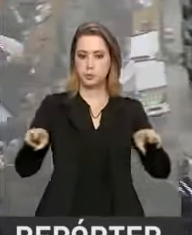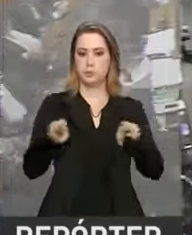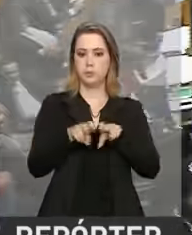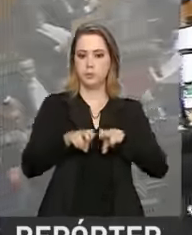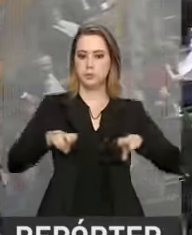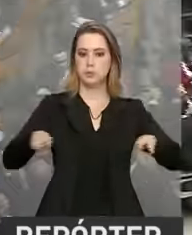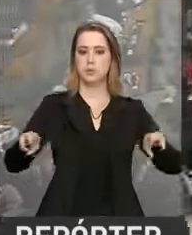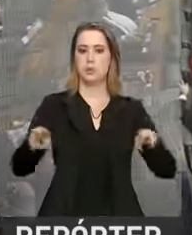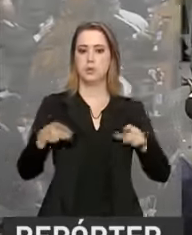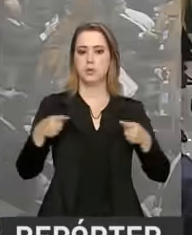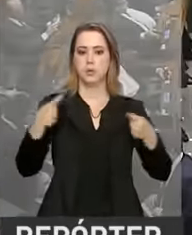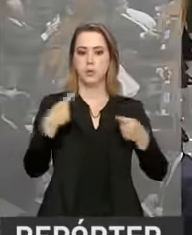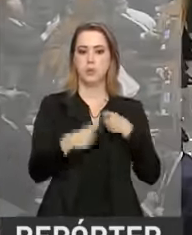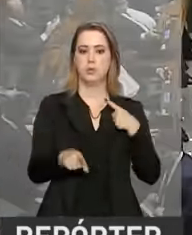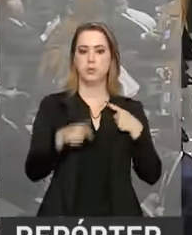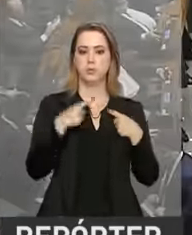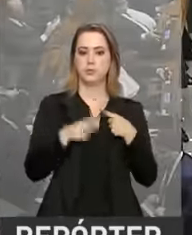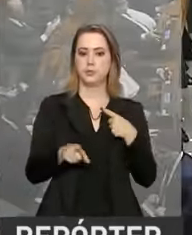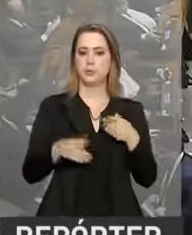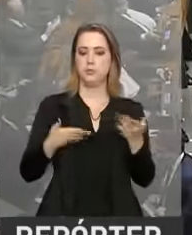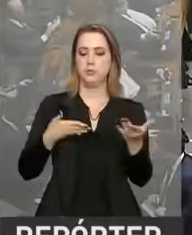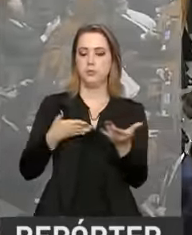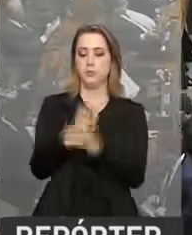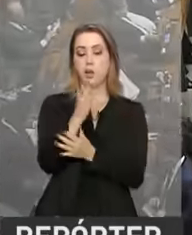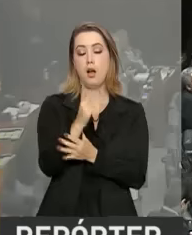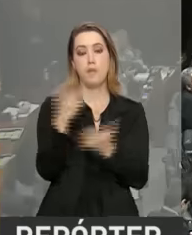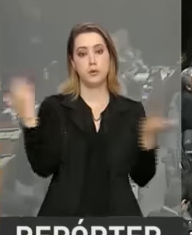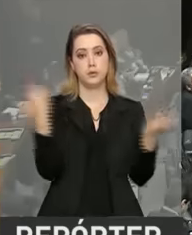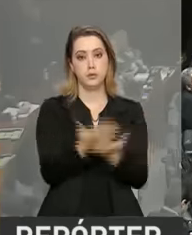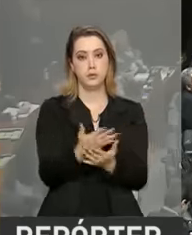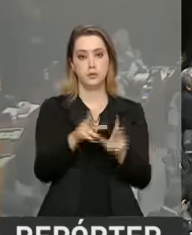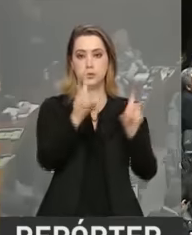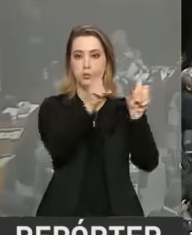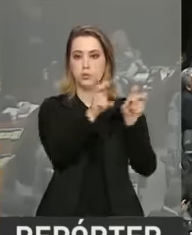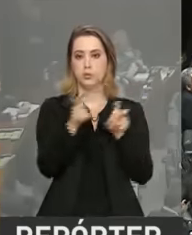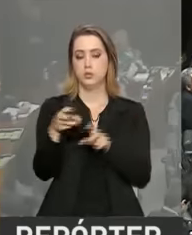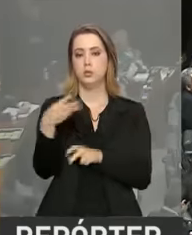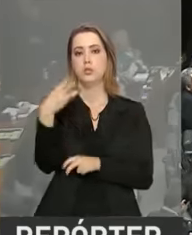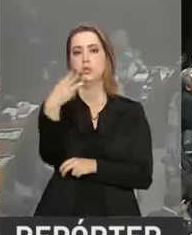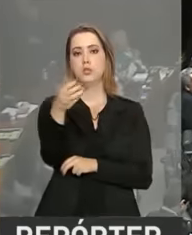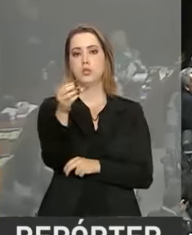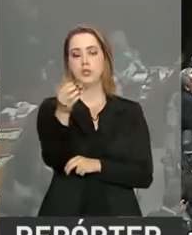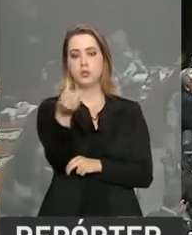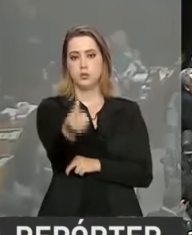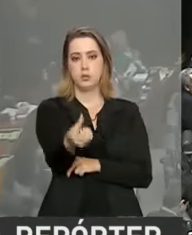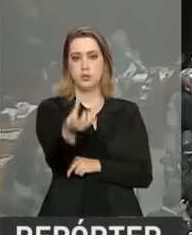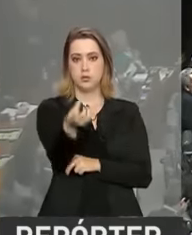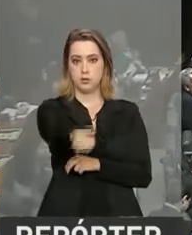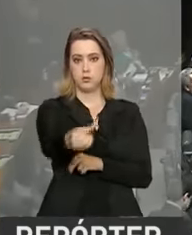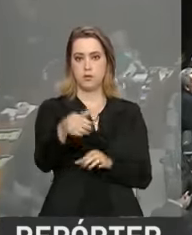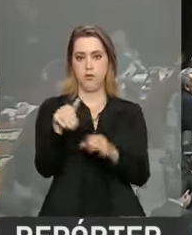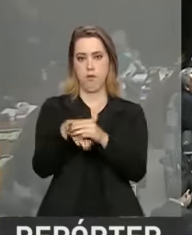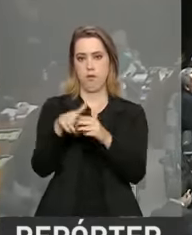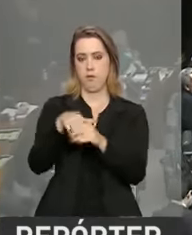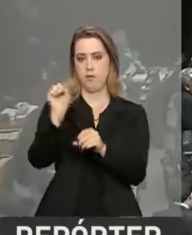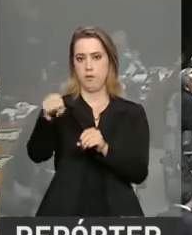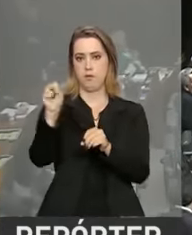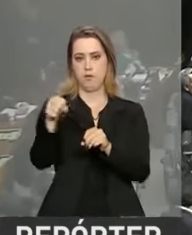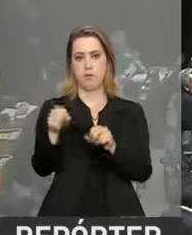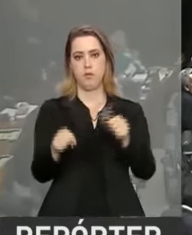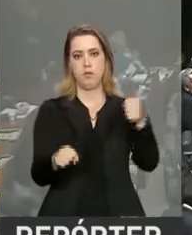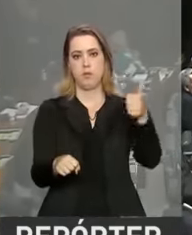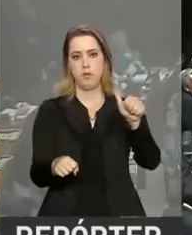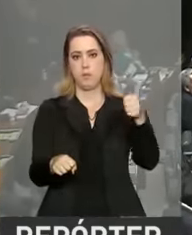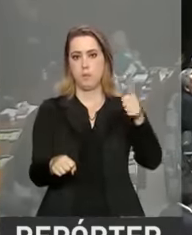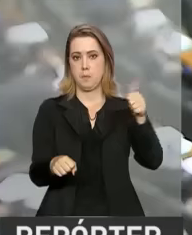essas tentativas. Aprovou o texto base da proposta pelo placar de 366 votos favoráveis e